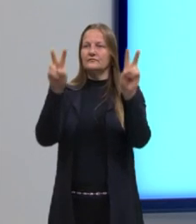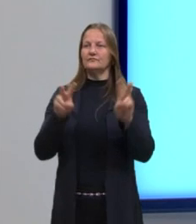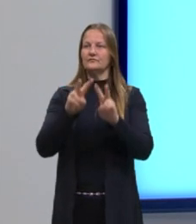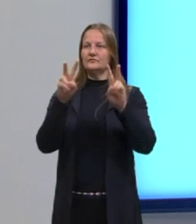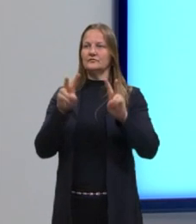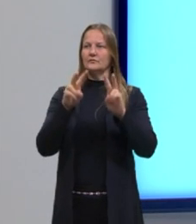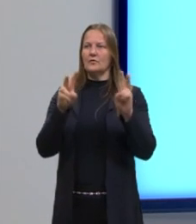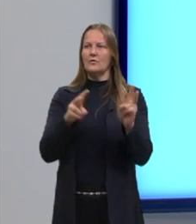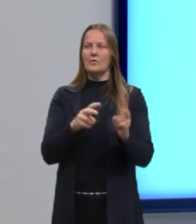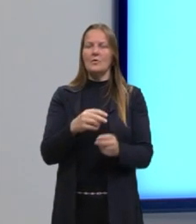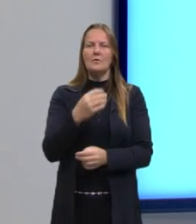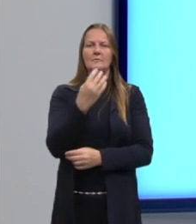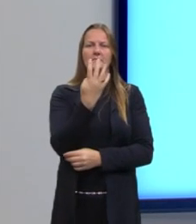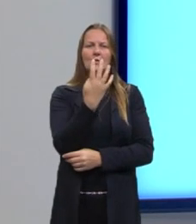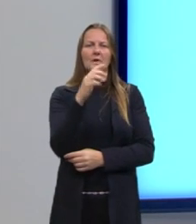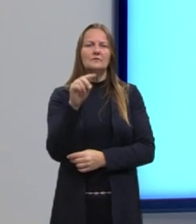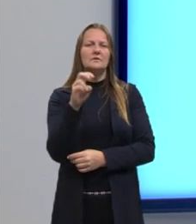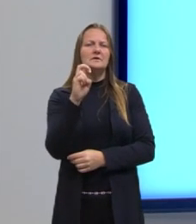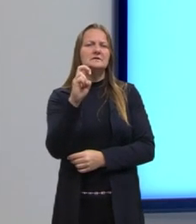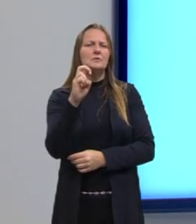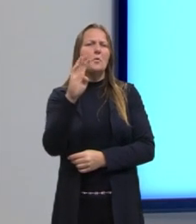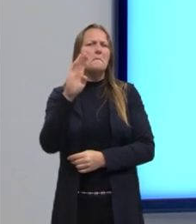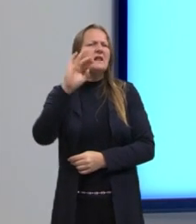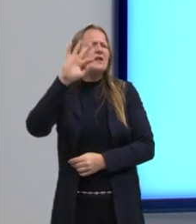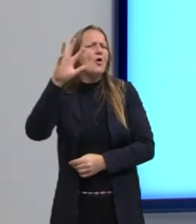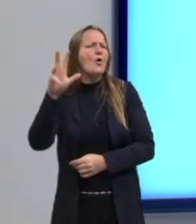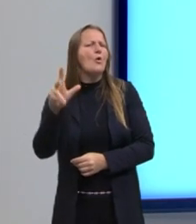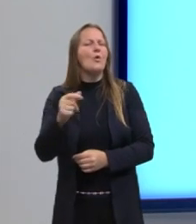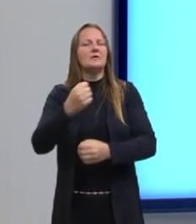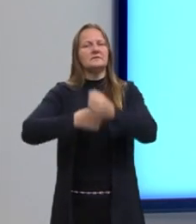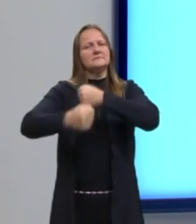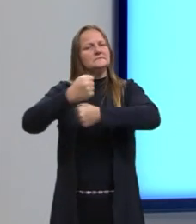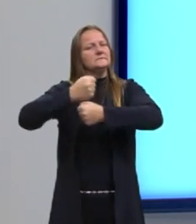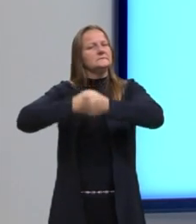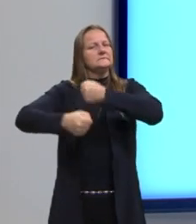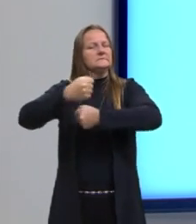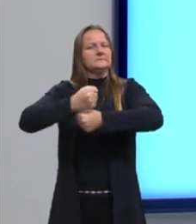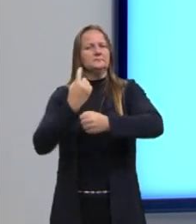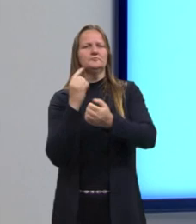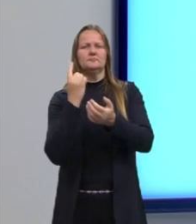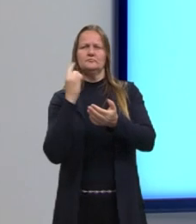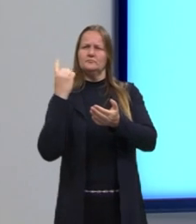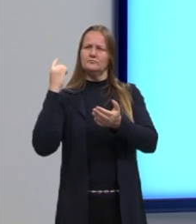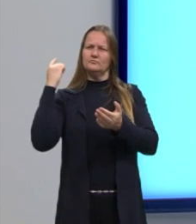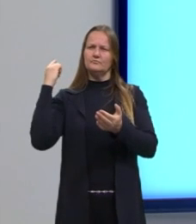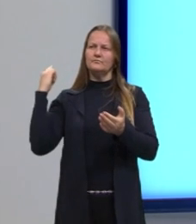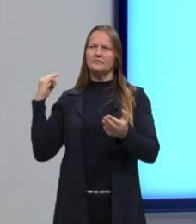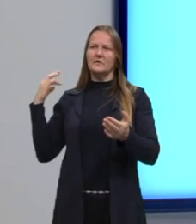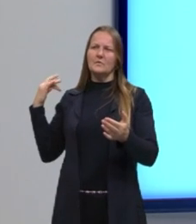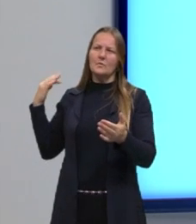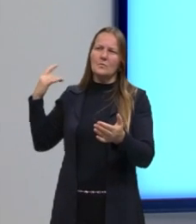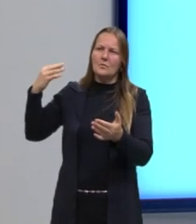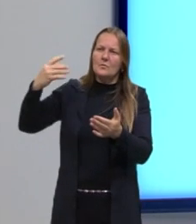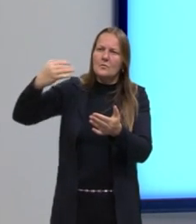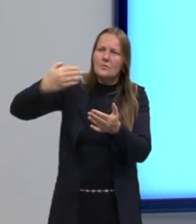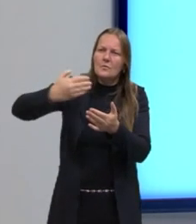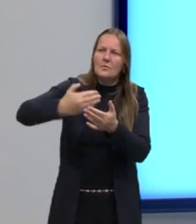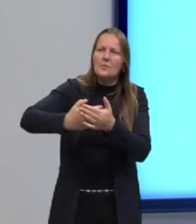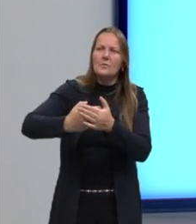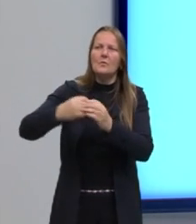aproximadamente a 4,5 bilhões de anos atrás a partir disso nós temos uma evolução